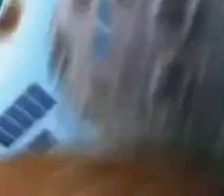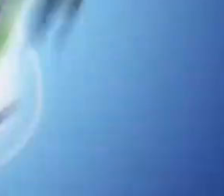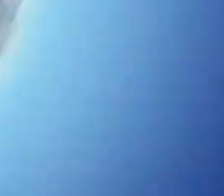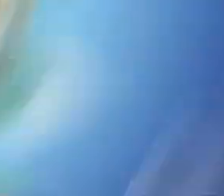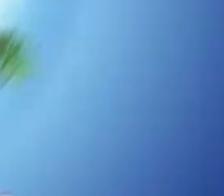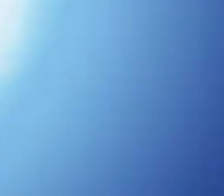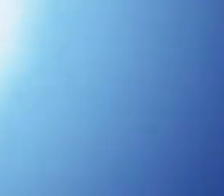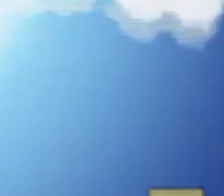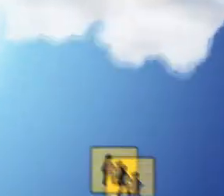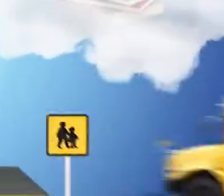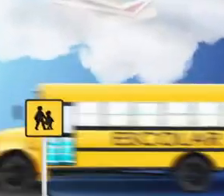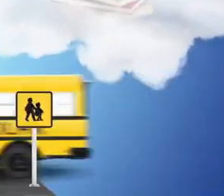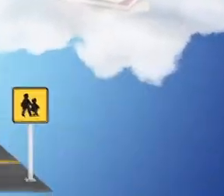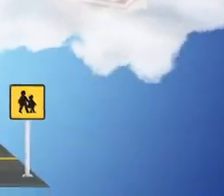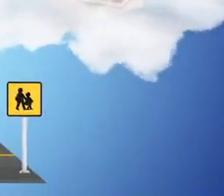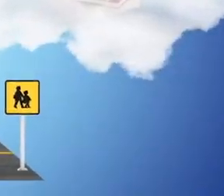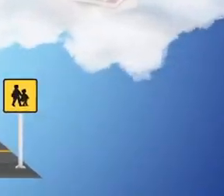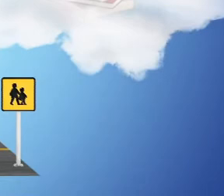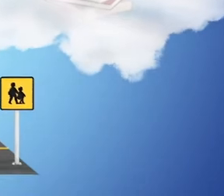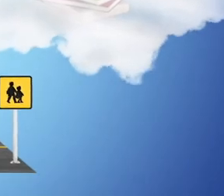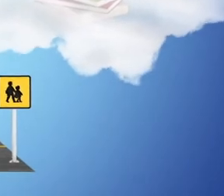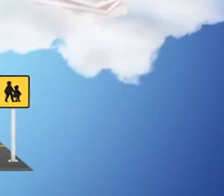E aí